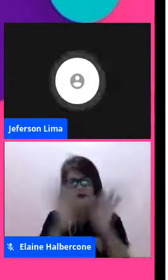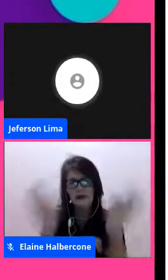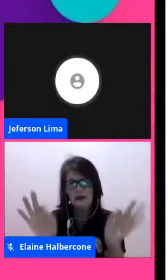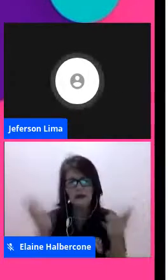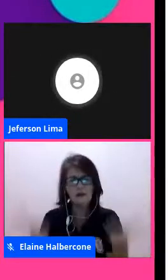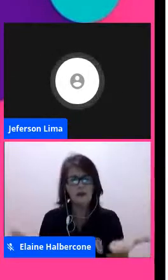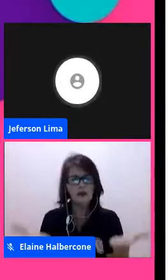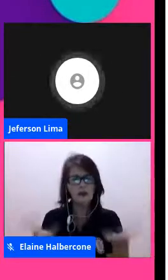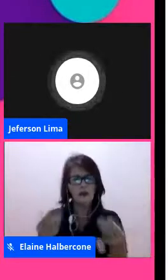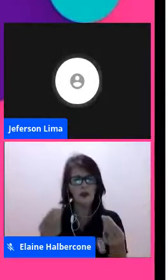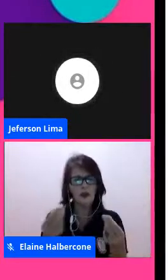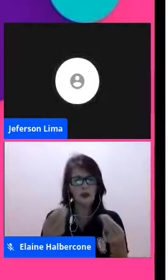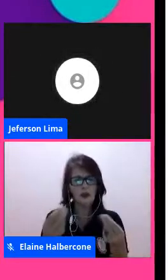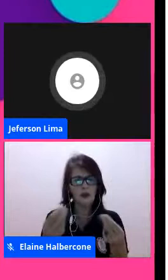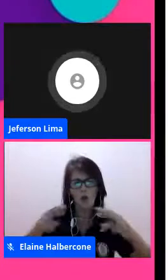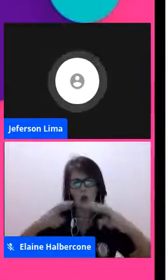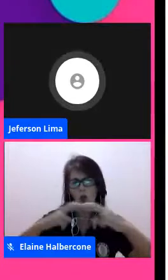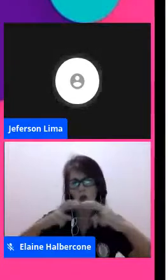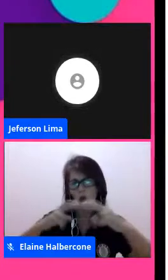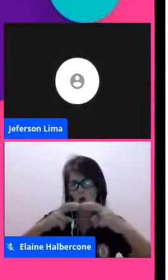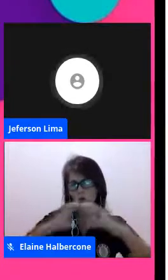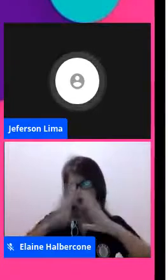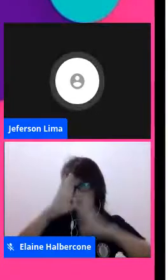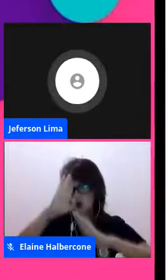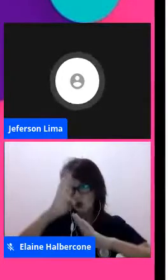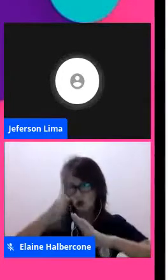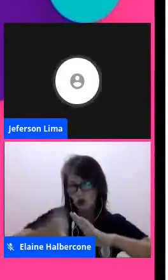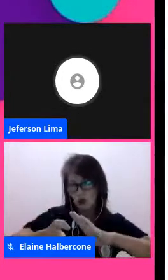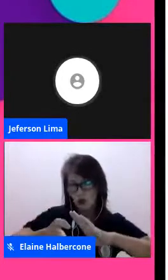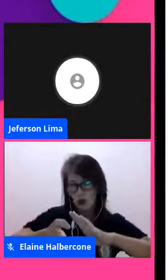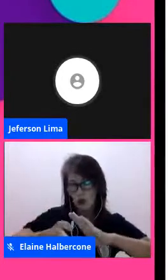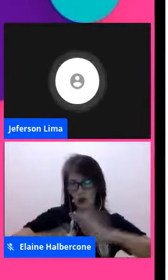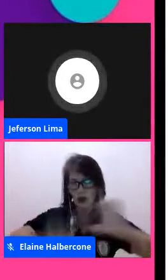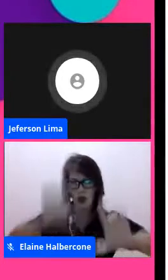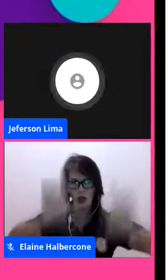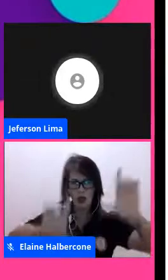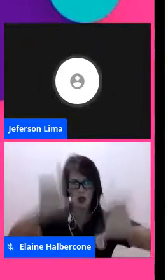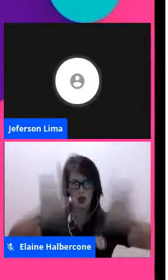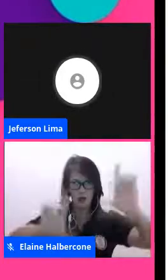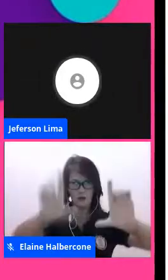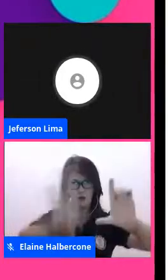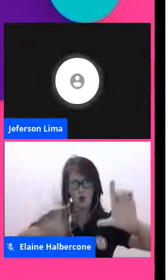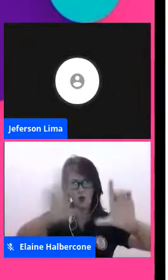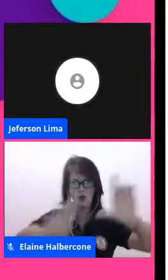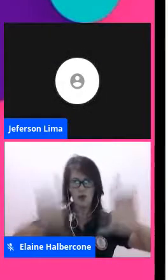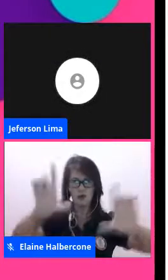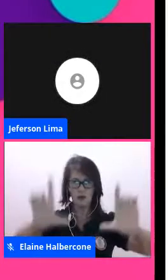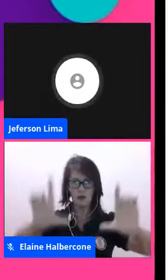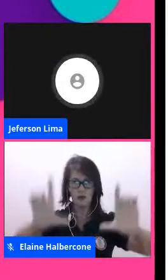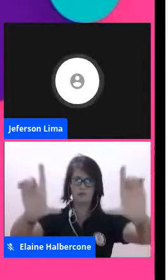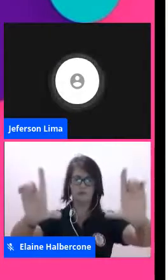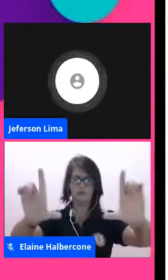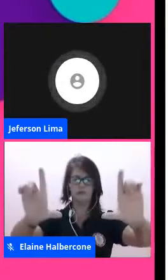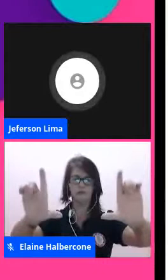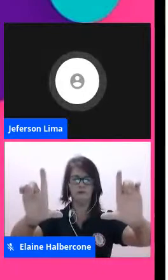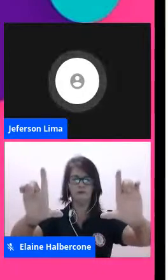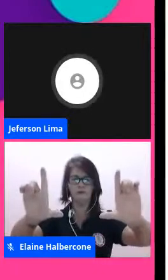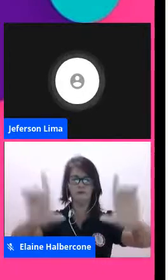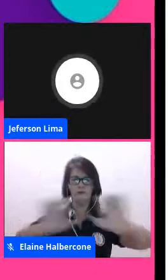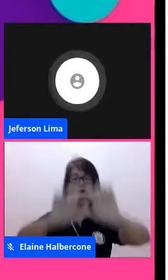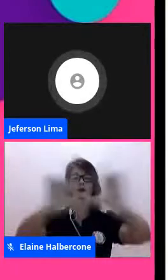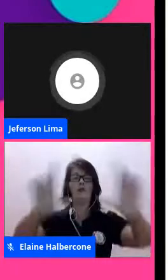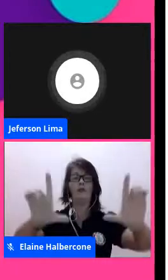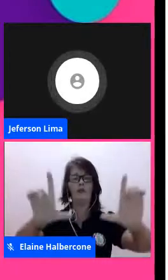elas eram conectadas direto nas televisões, então a gente utilizava a televisão como monitor. E